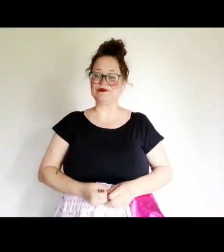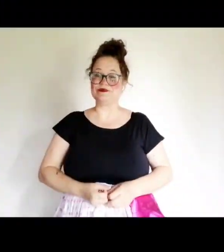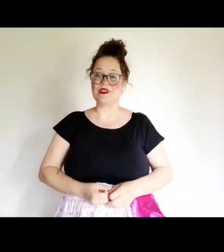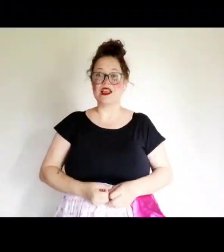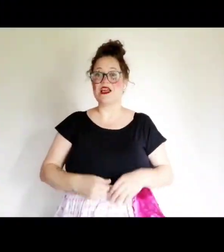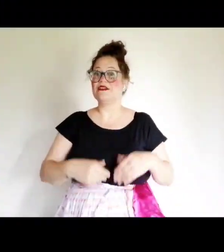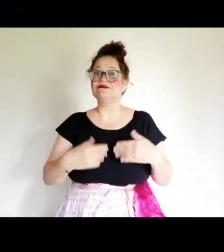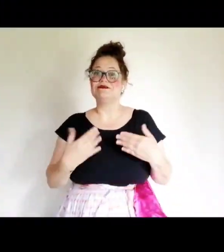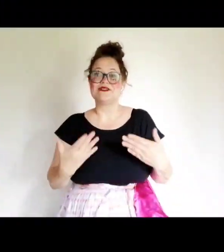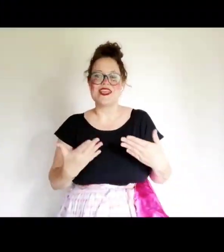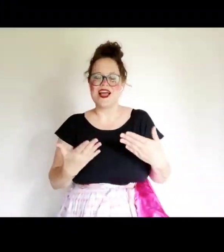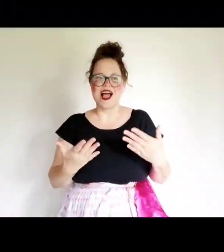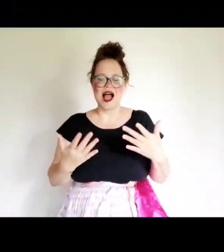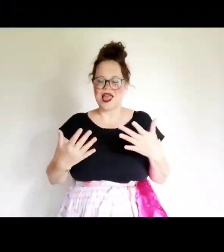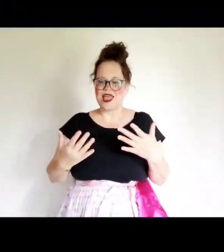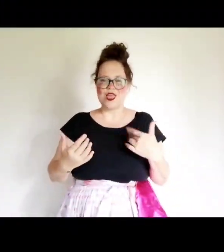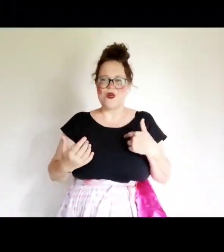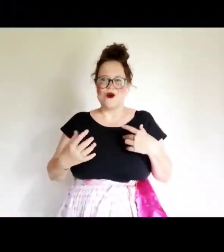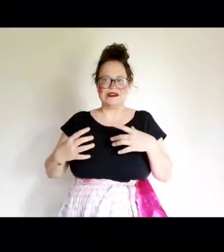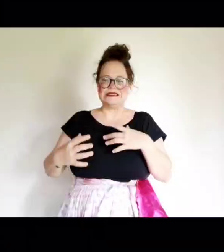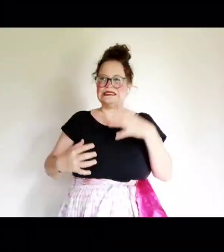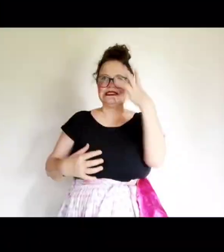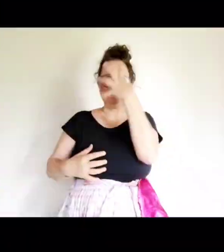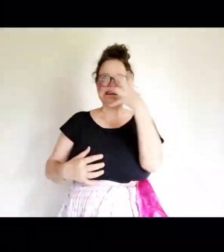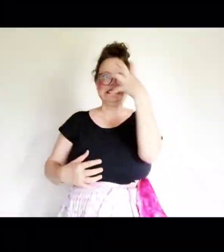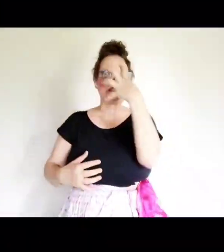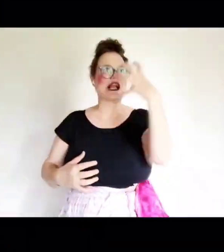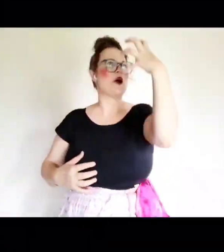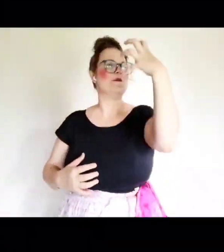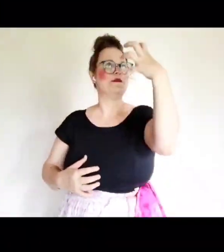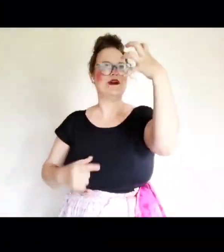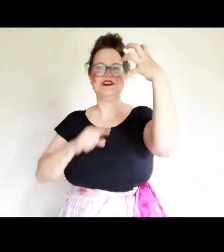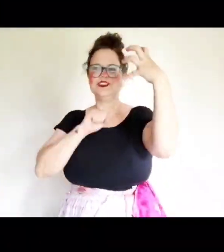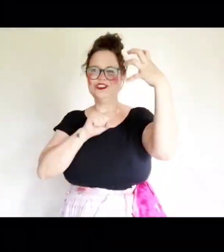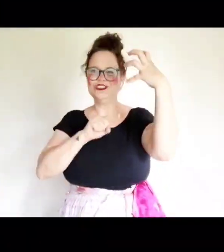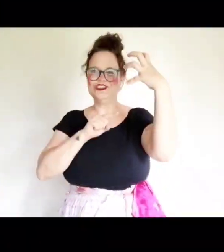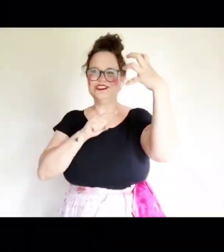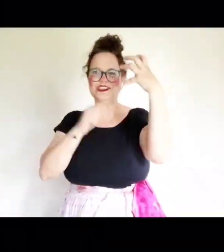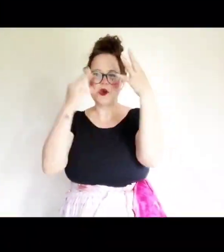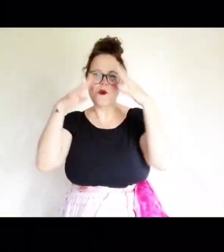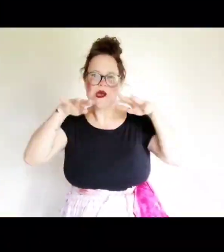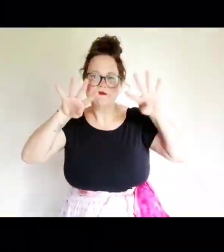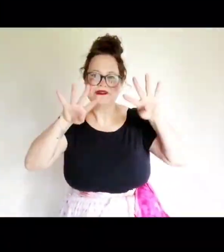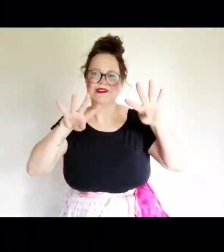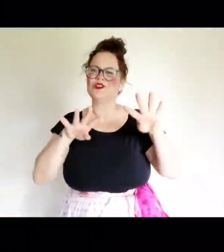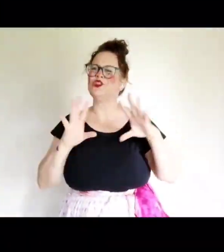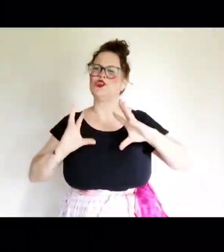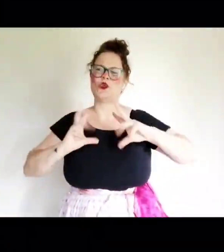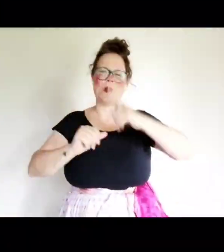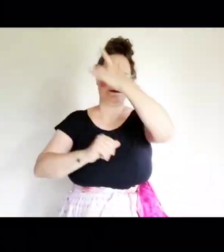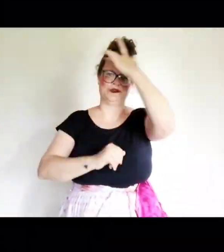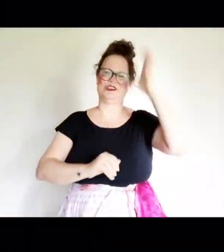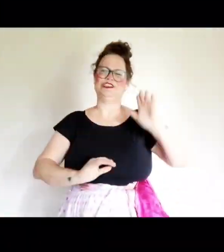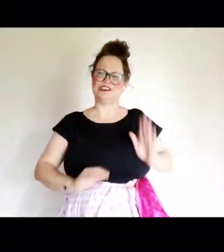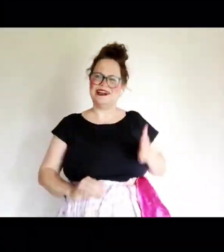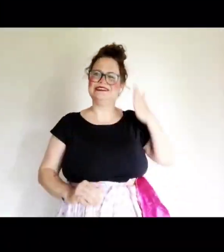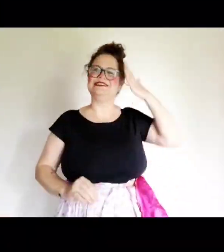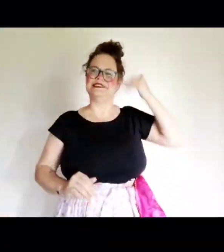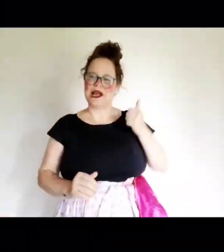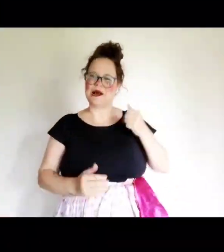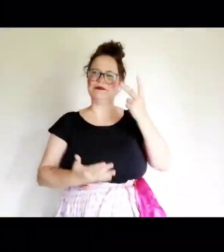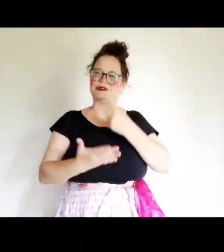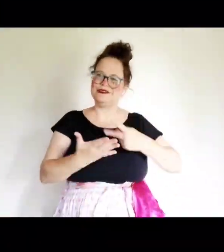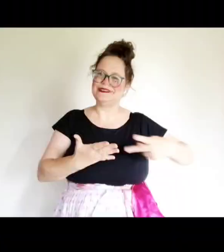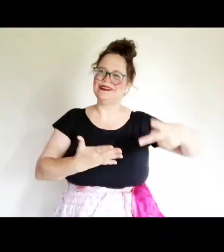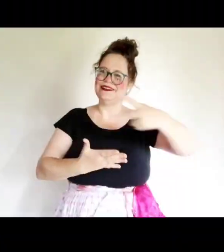E com essa paixão que eu tinha pela Emília, todo mundo sabia, né? Porque eu estava sempre desenhando ela.